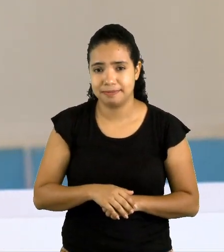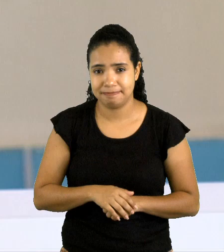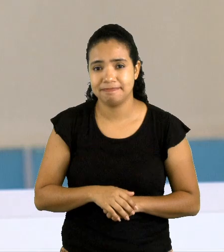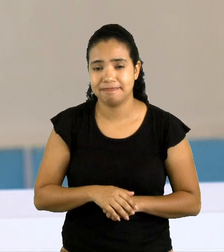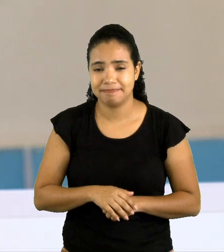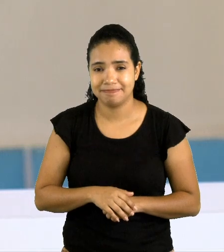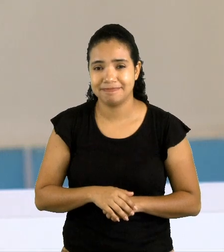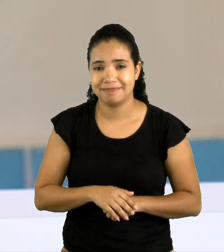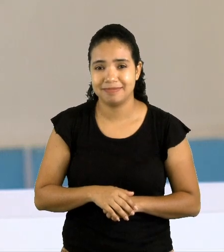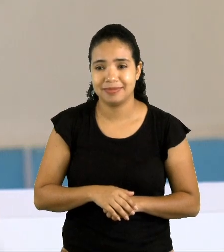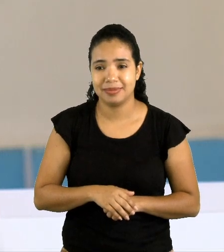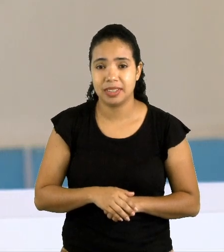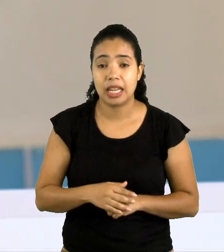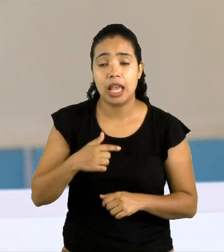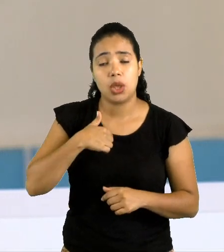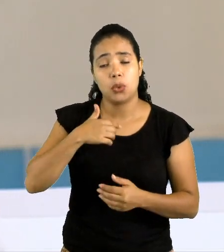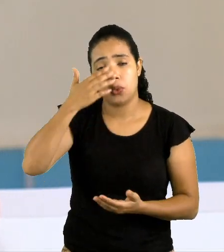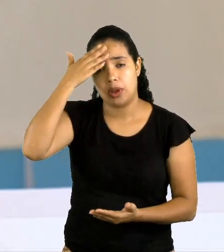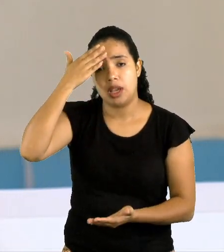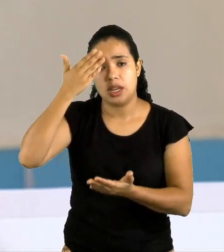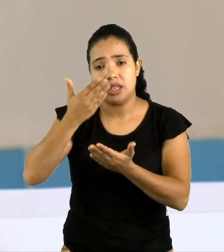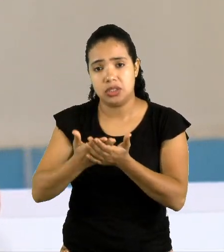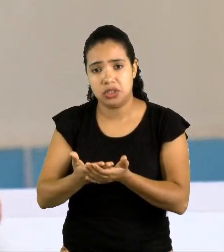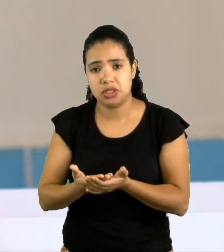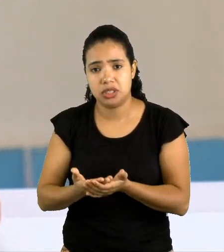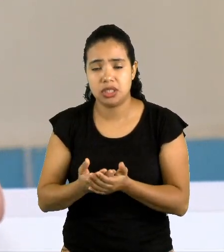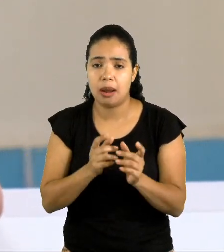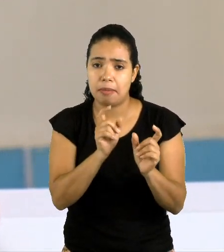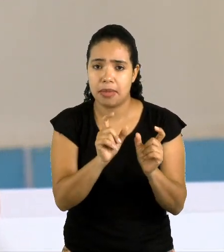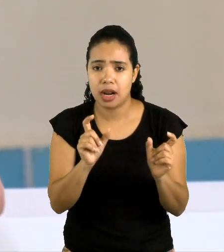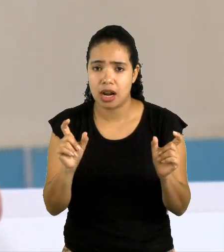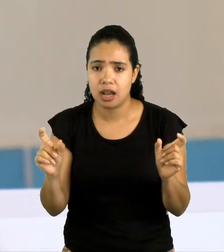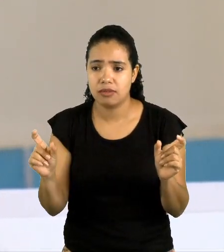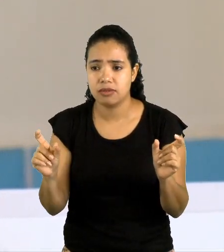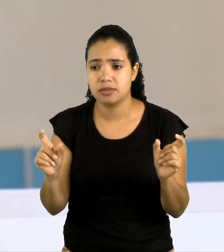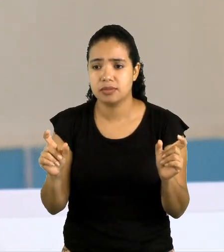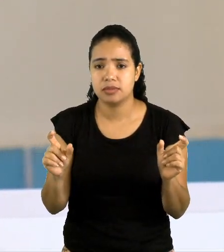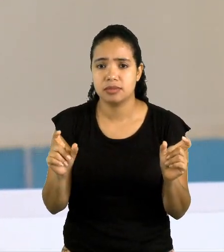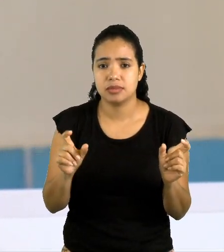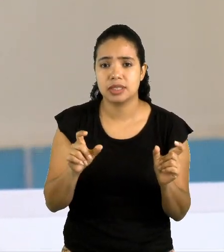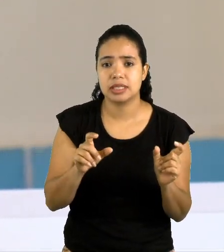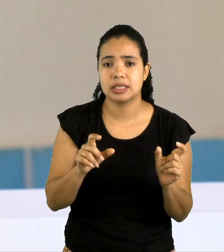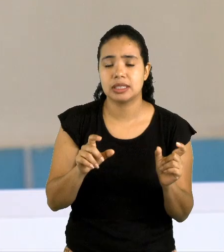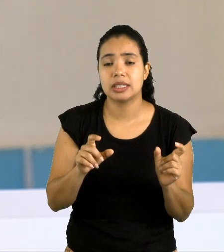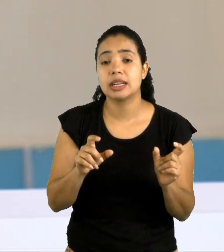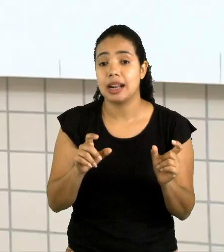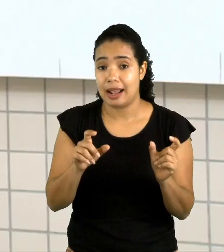delas. Eu acredito que seja a palavrinha em.